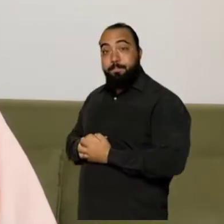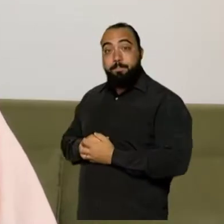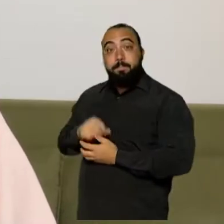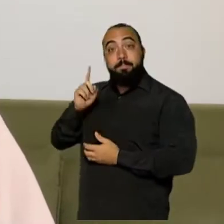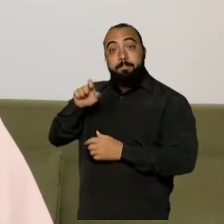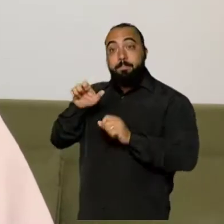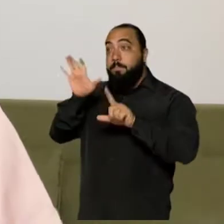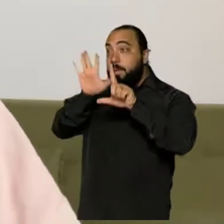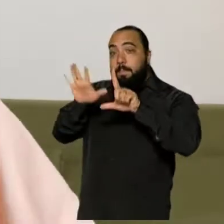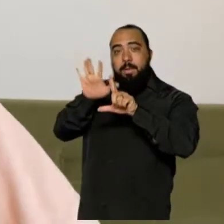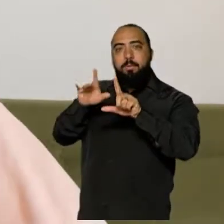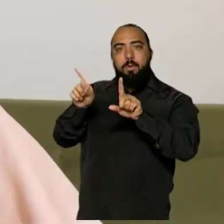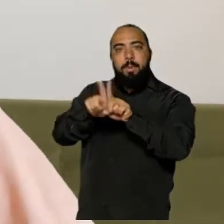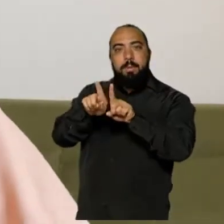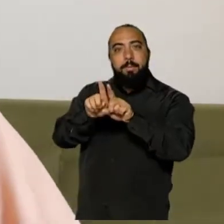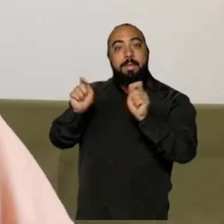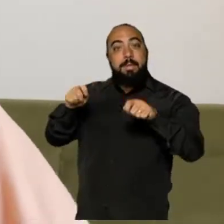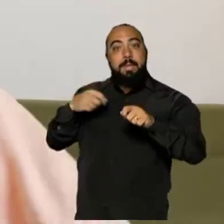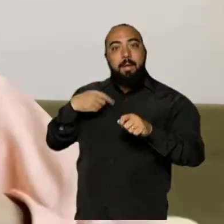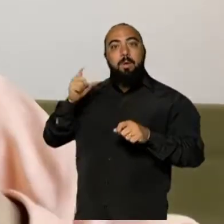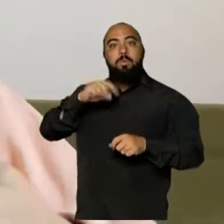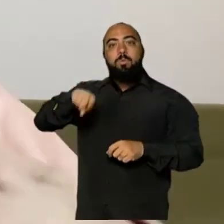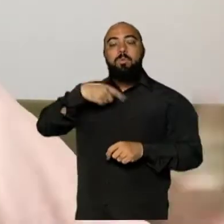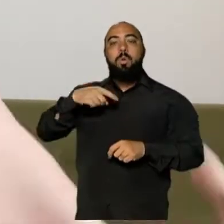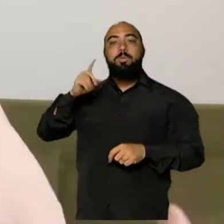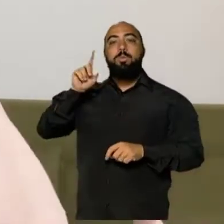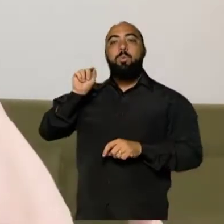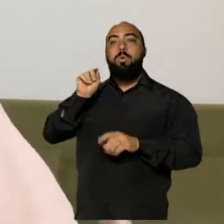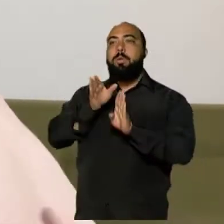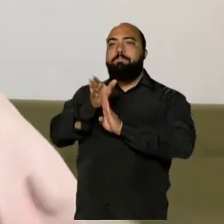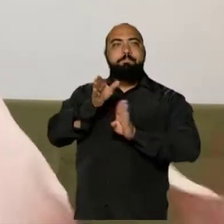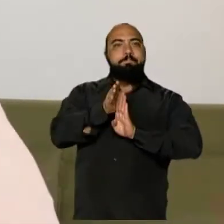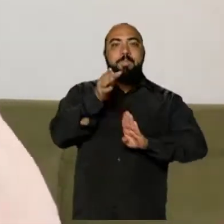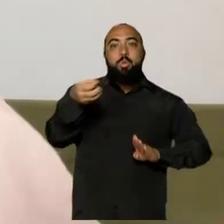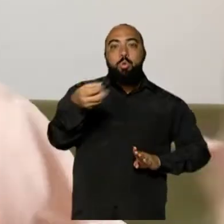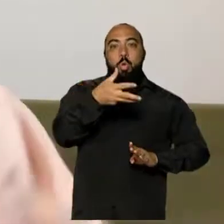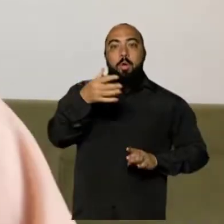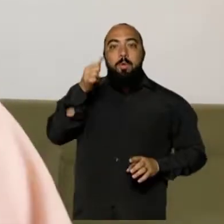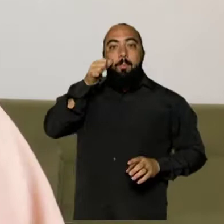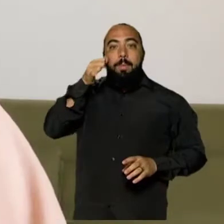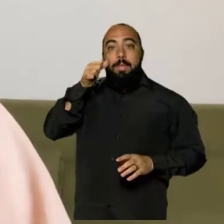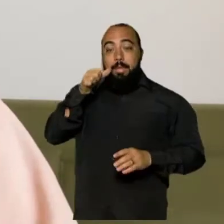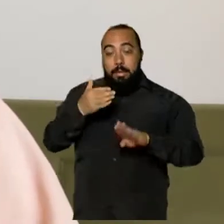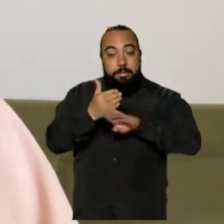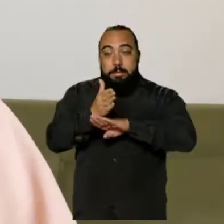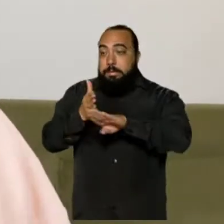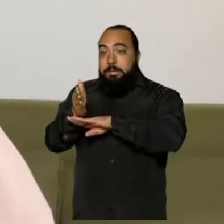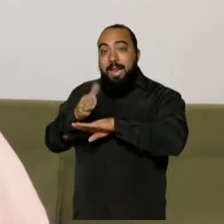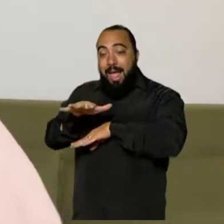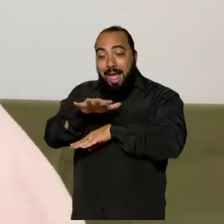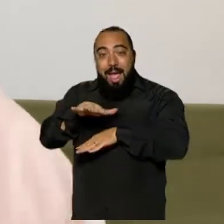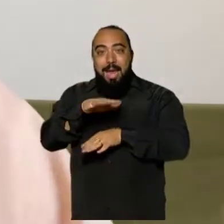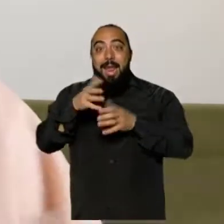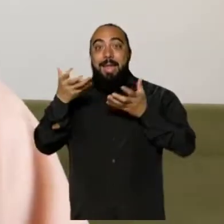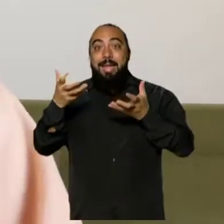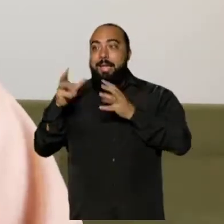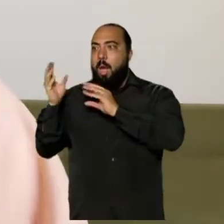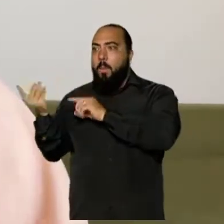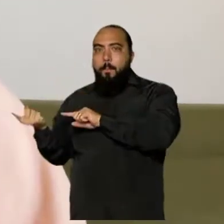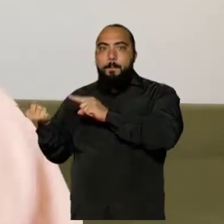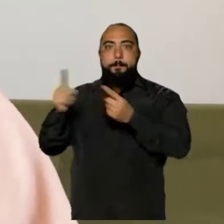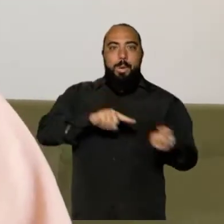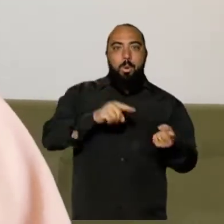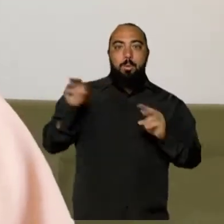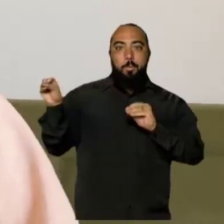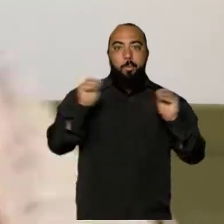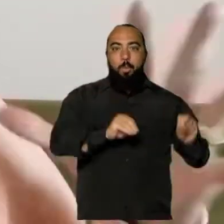nessa plataforma a gente acaba sendo mentora de novas meninas que estão entrando aí nessa área ou que querem migrar de uma área para outra,